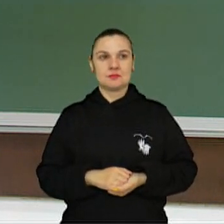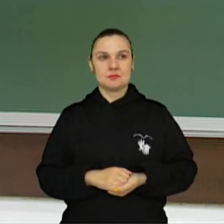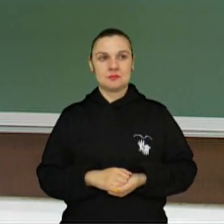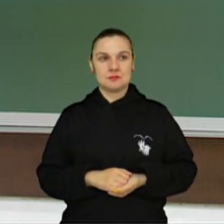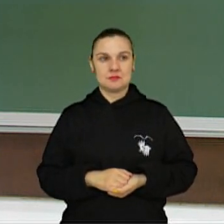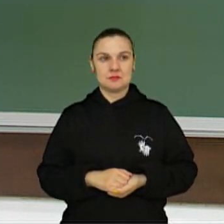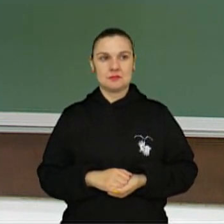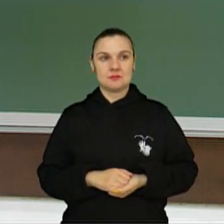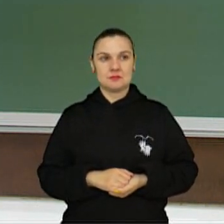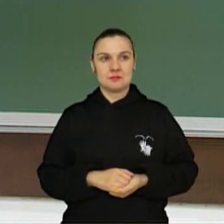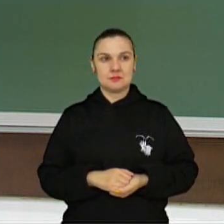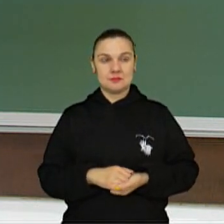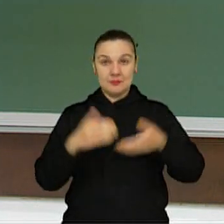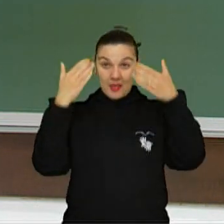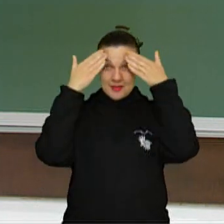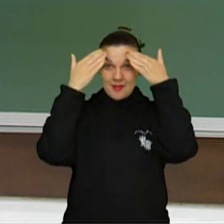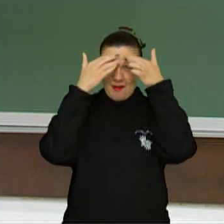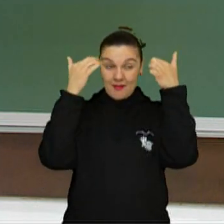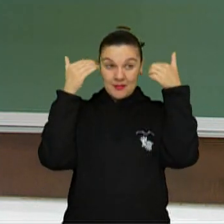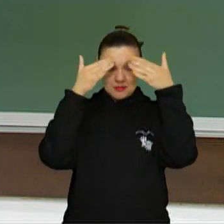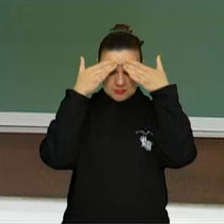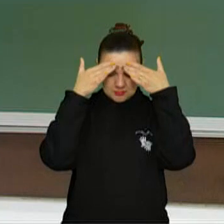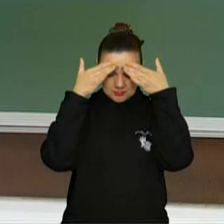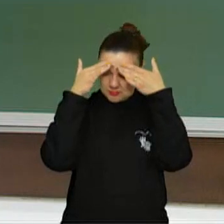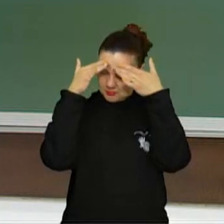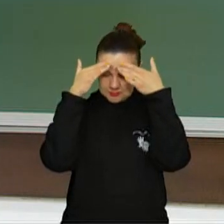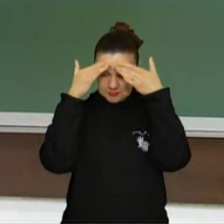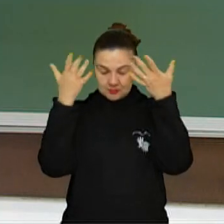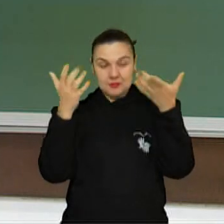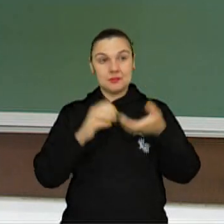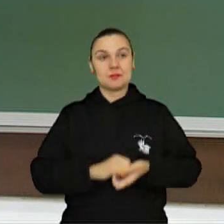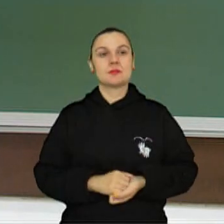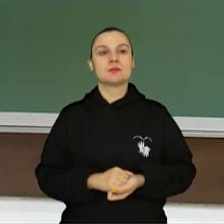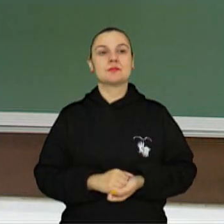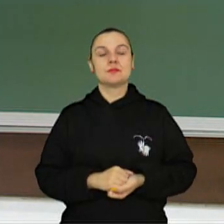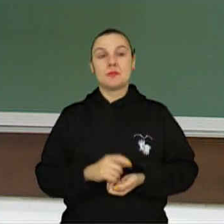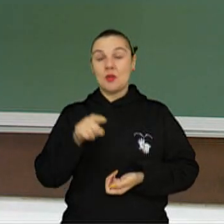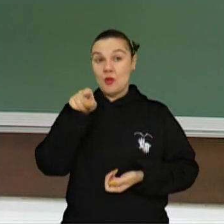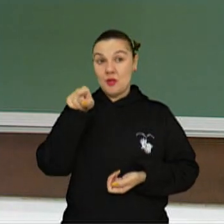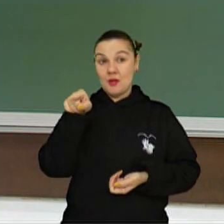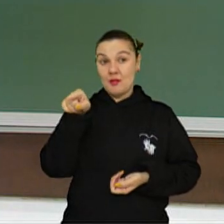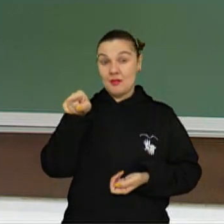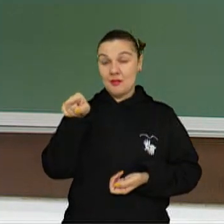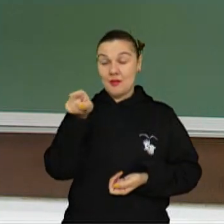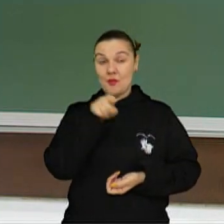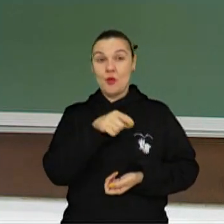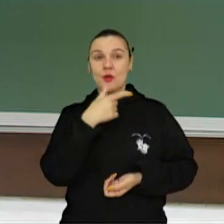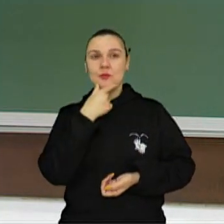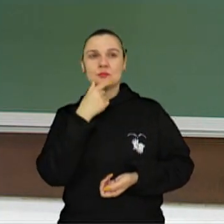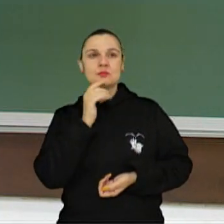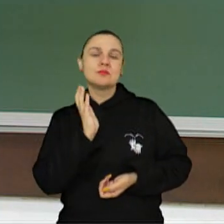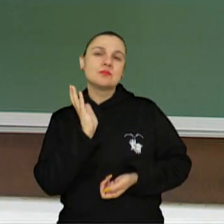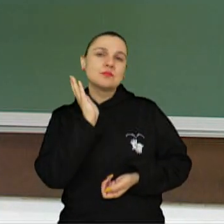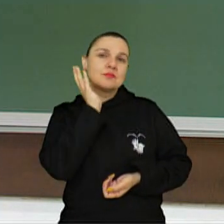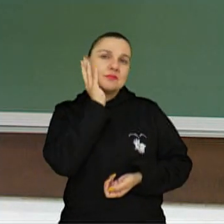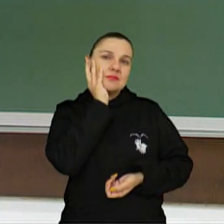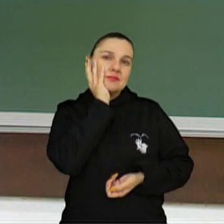em la frente, ou seja, na testa, assim, fazendo referência à cabeça. Aqui temos aí el